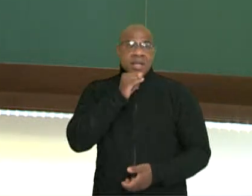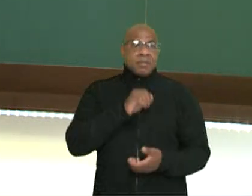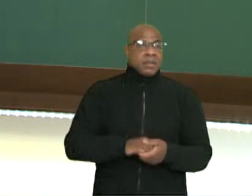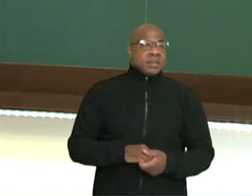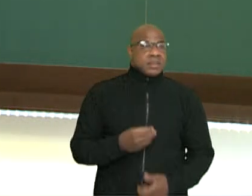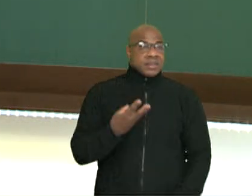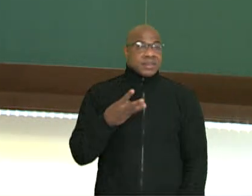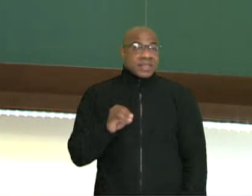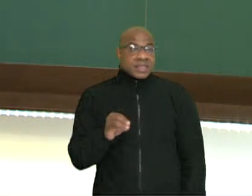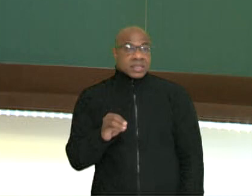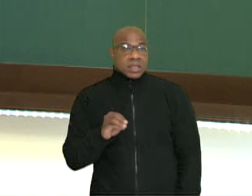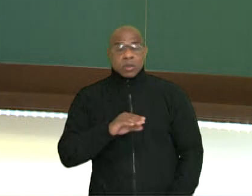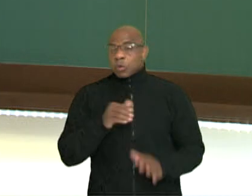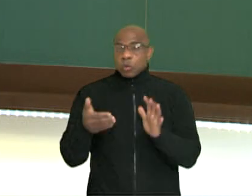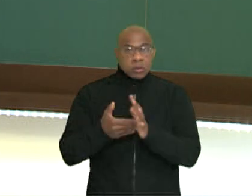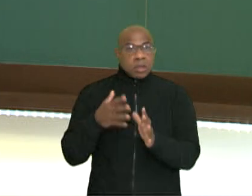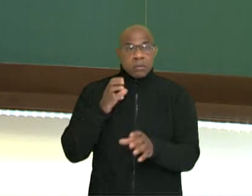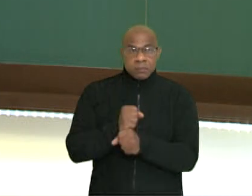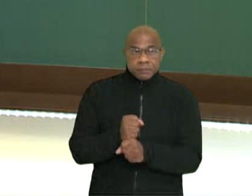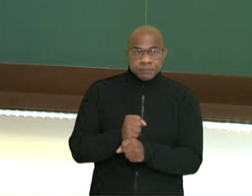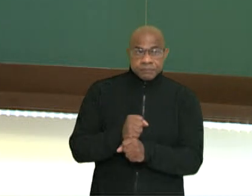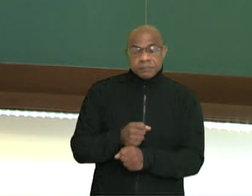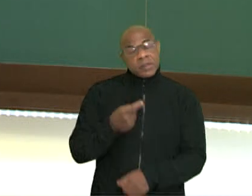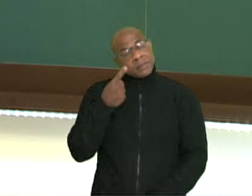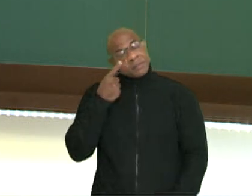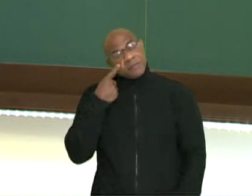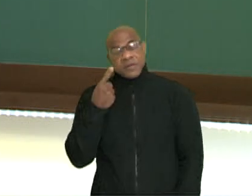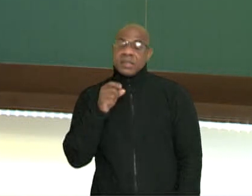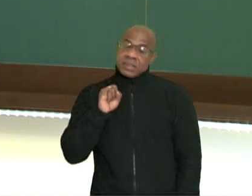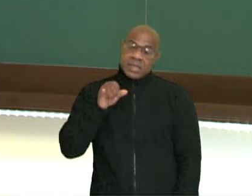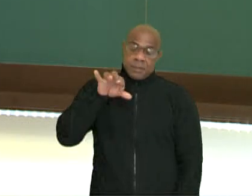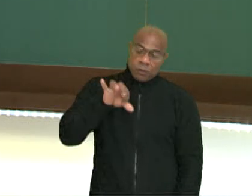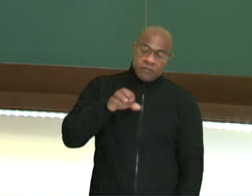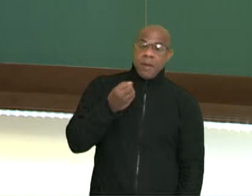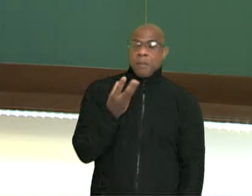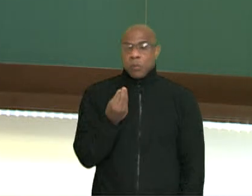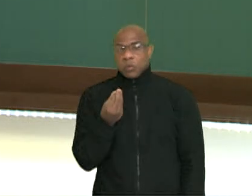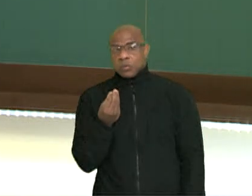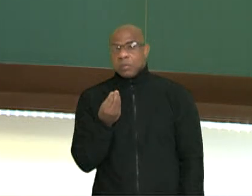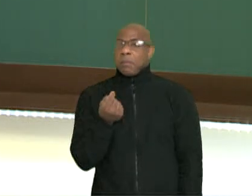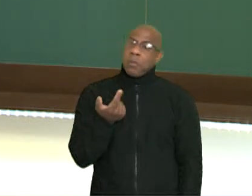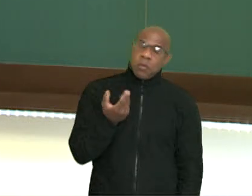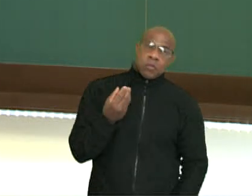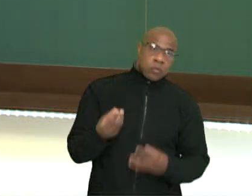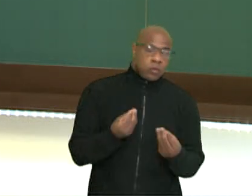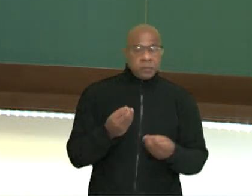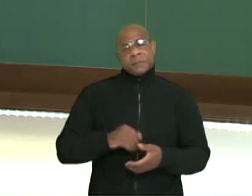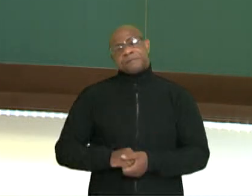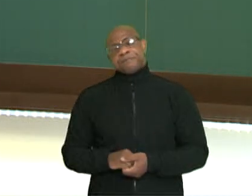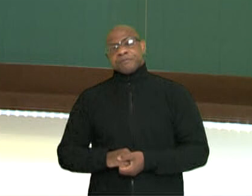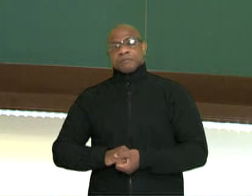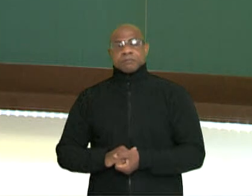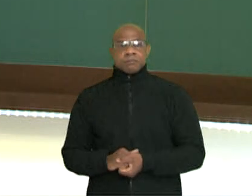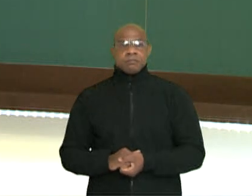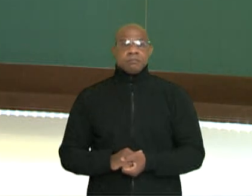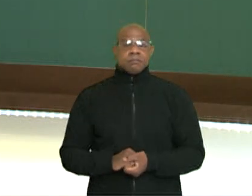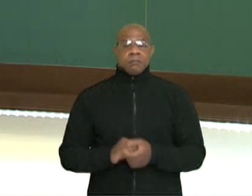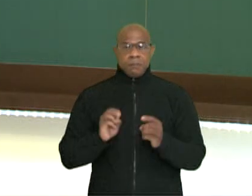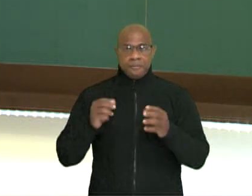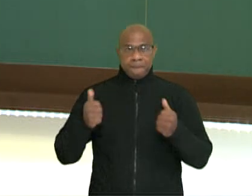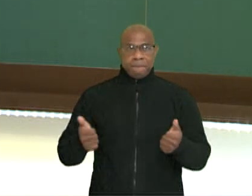sim você tem dados para dizer se o 9 é muito ou é pouco. Na verdade, é quase um terço, né? Então, eu não posso dizer que é pouco.